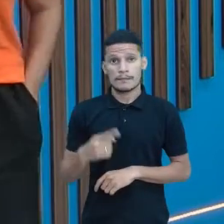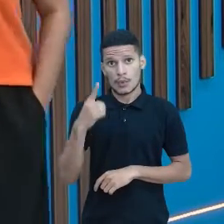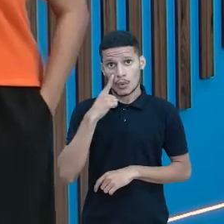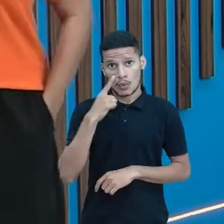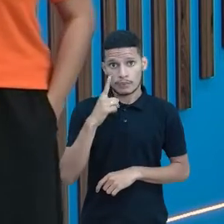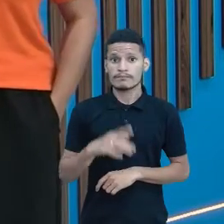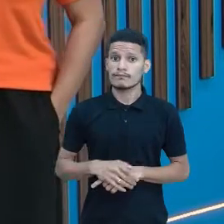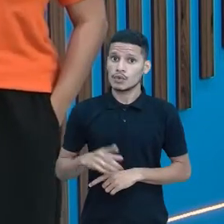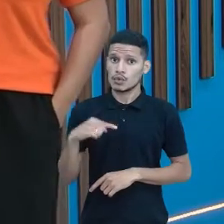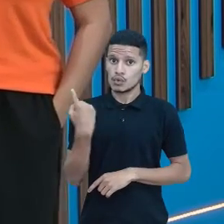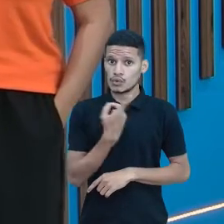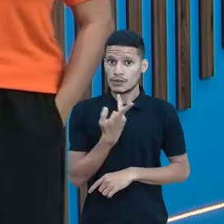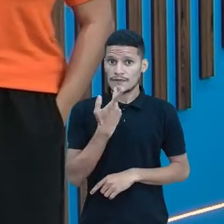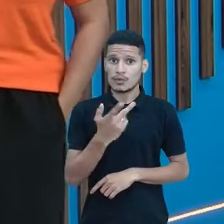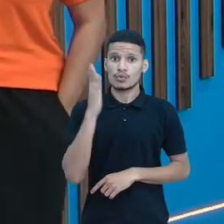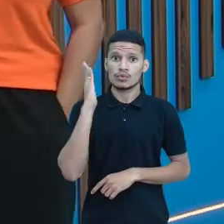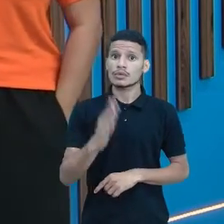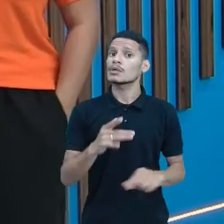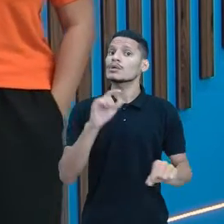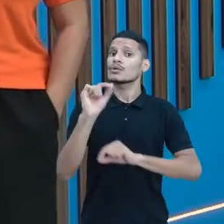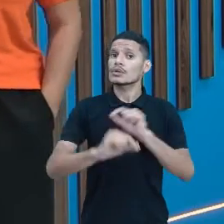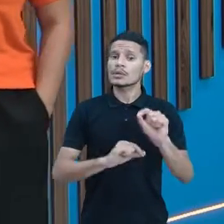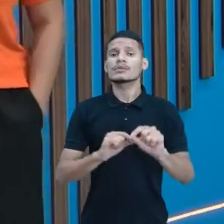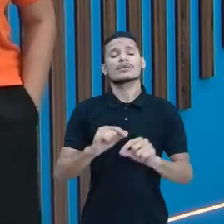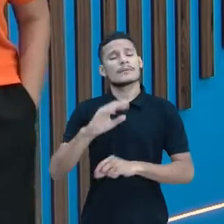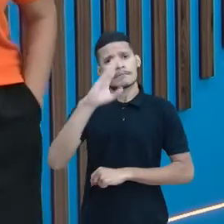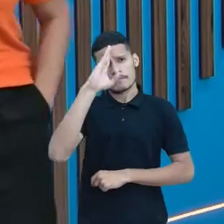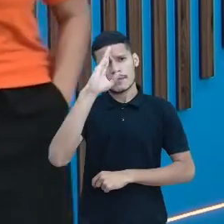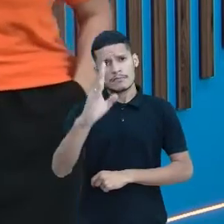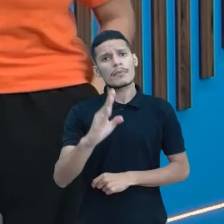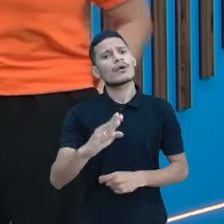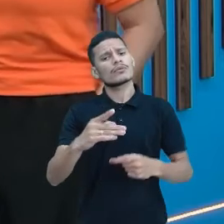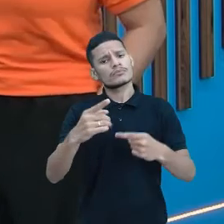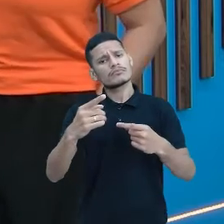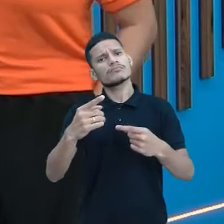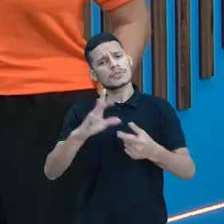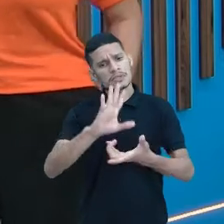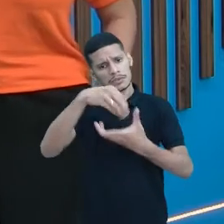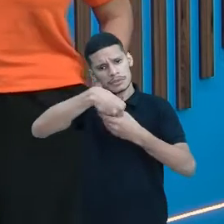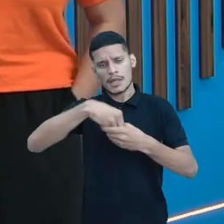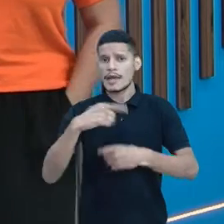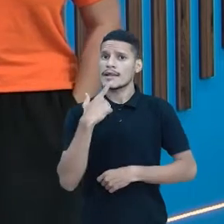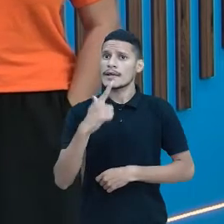A gente já falou o quê? Que a principal competência usada da língua, né?